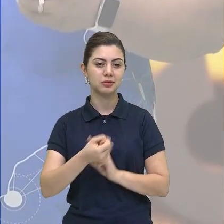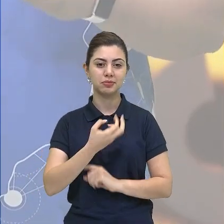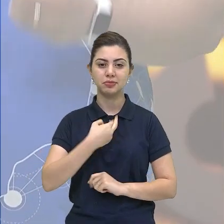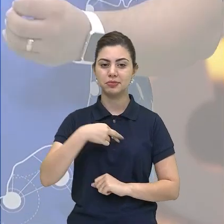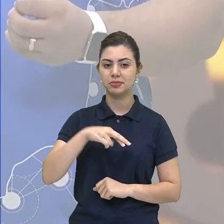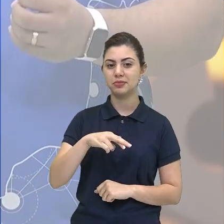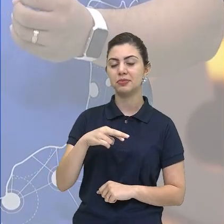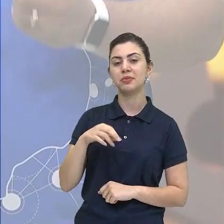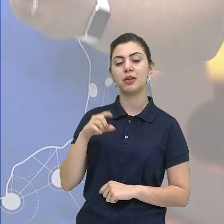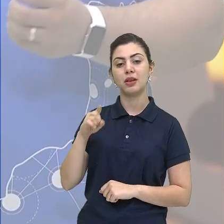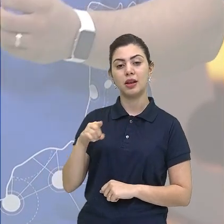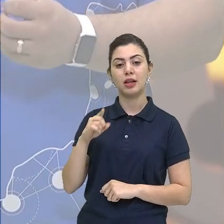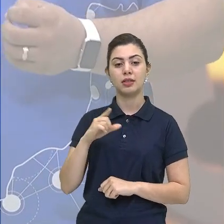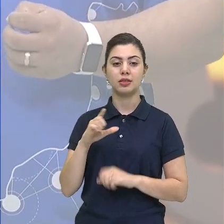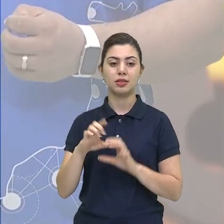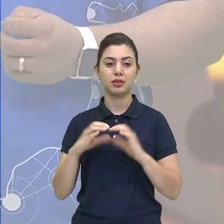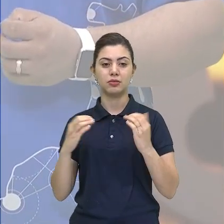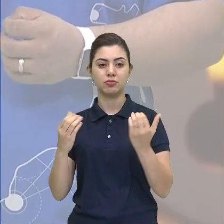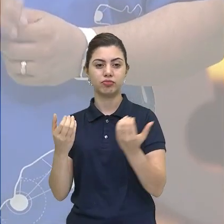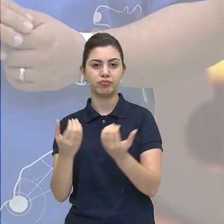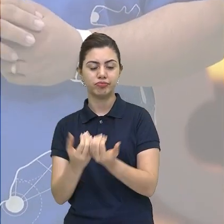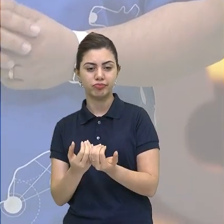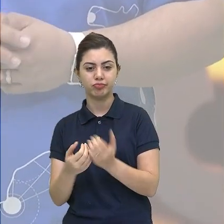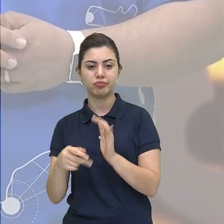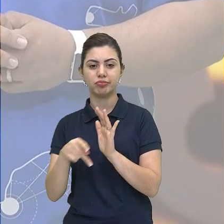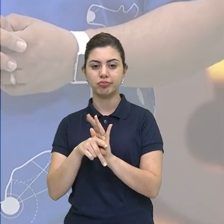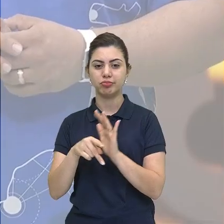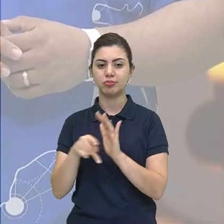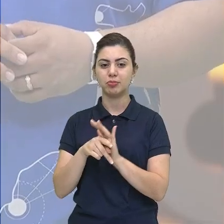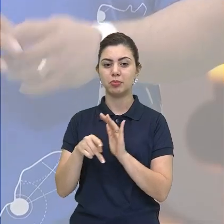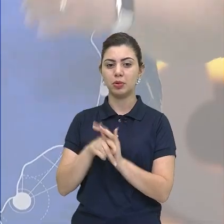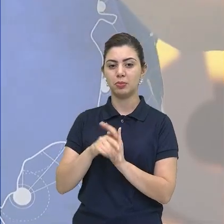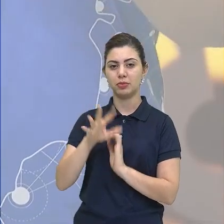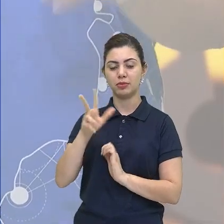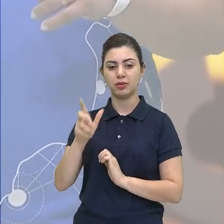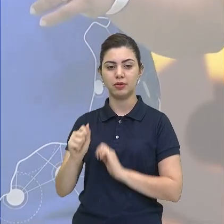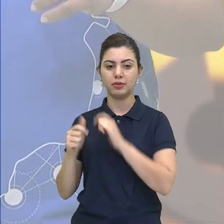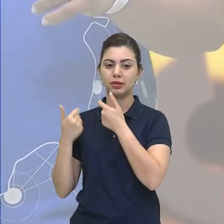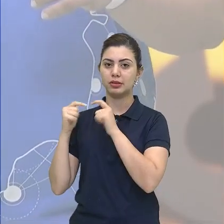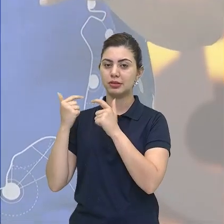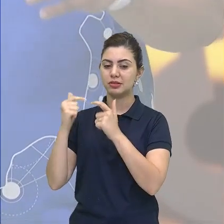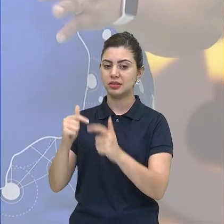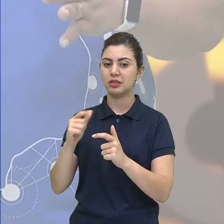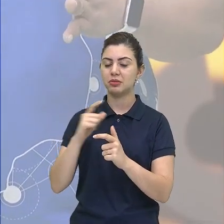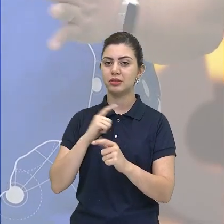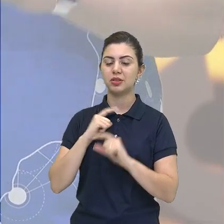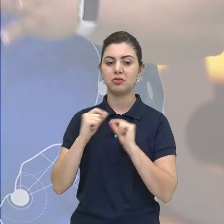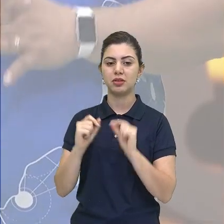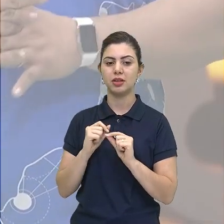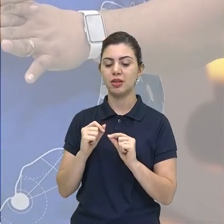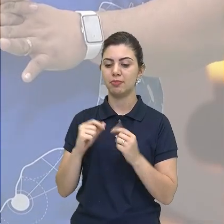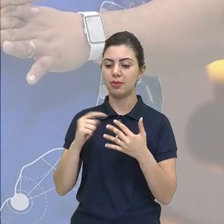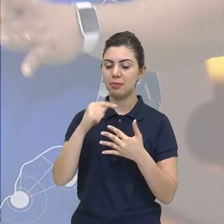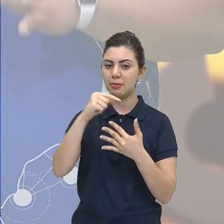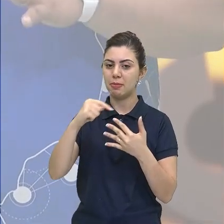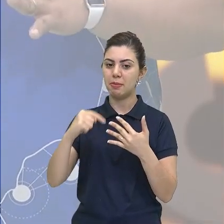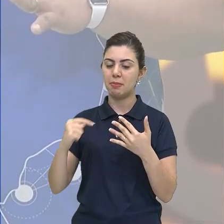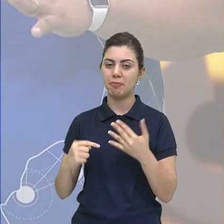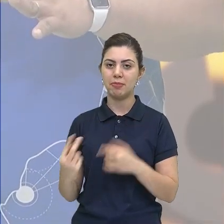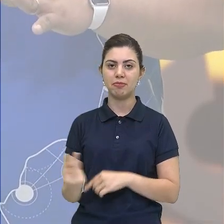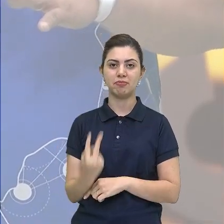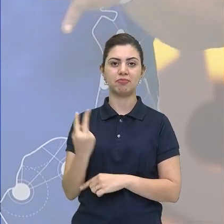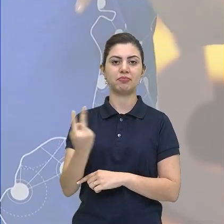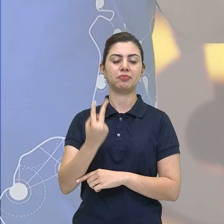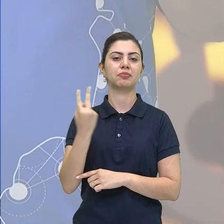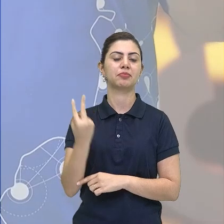africanas tradicionais, destacando sua riqueza e sofisticação. Sim, se você imagina, se você